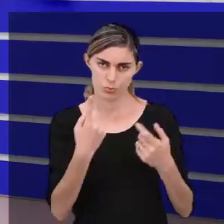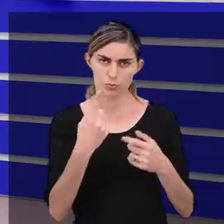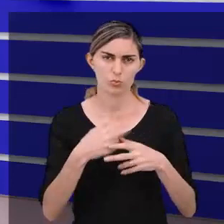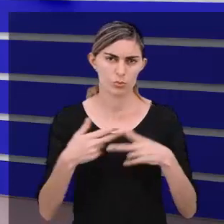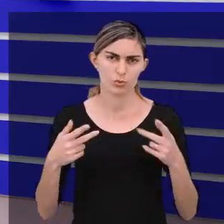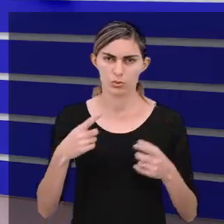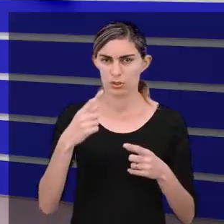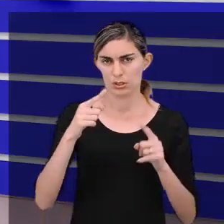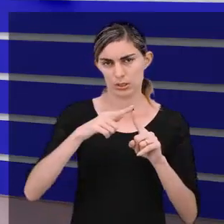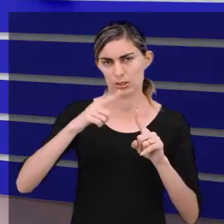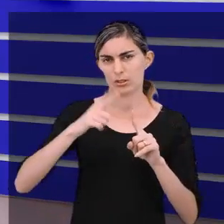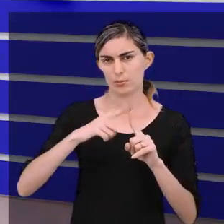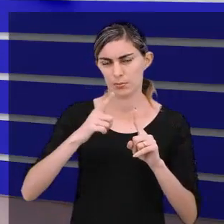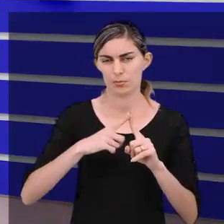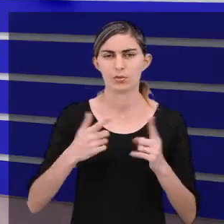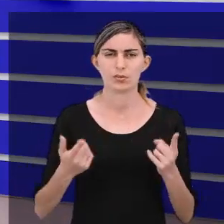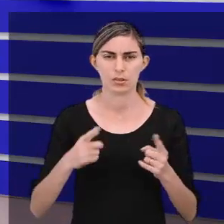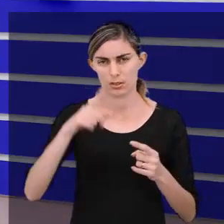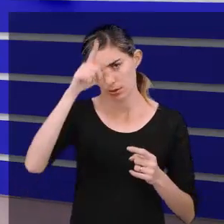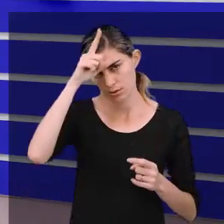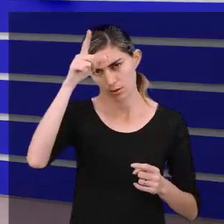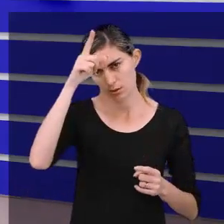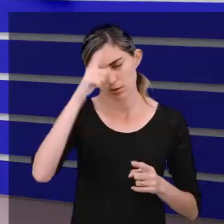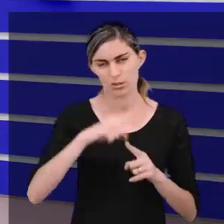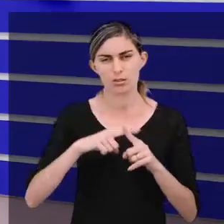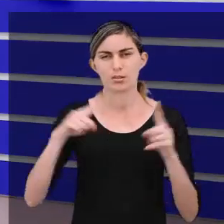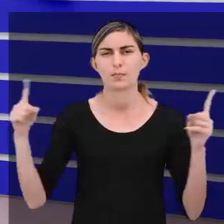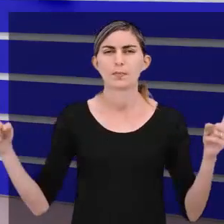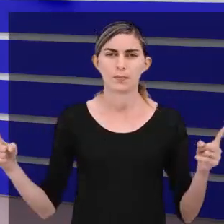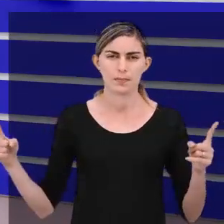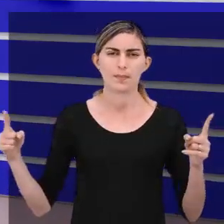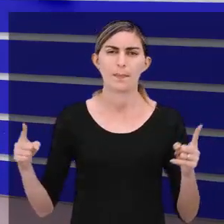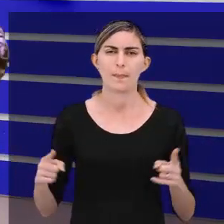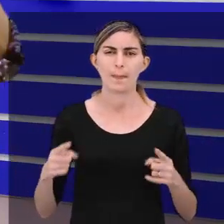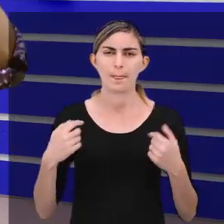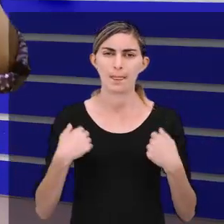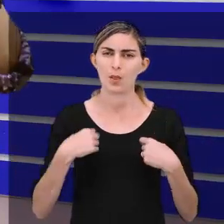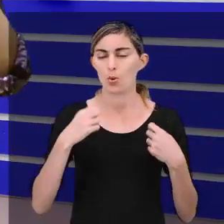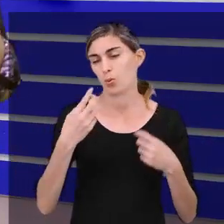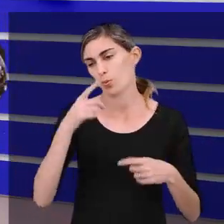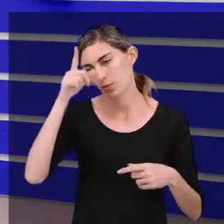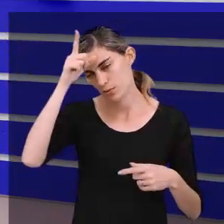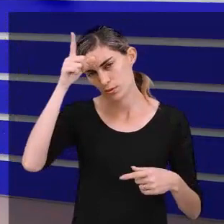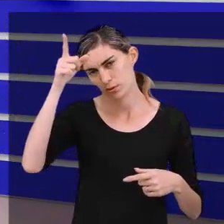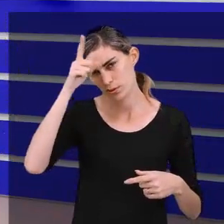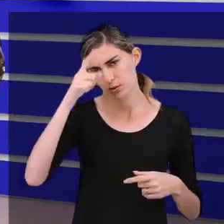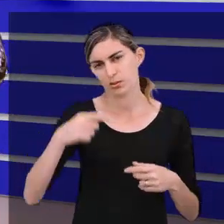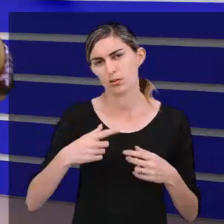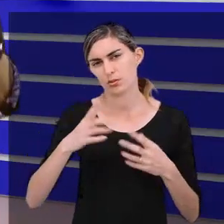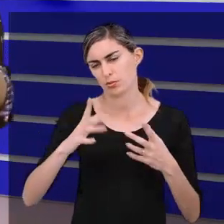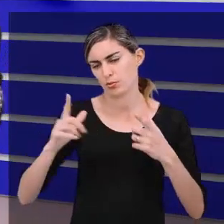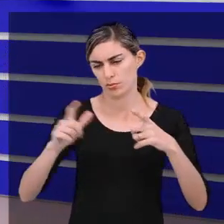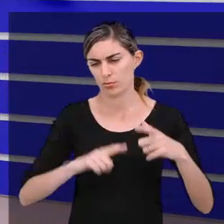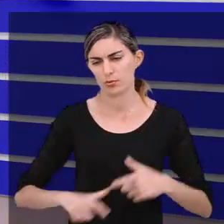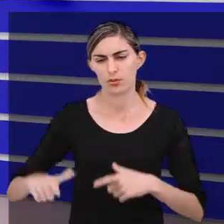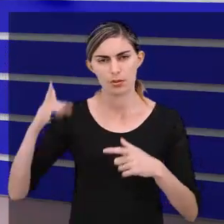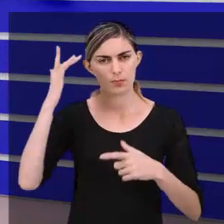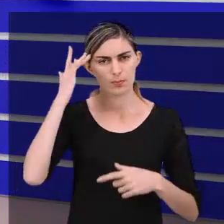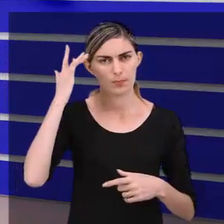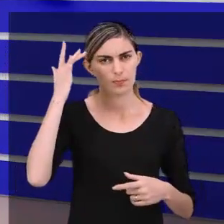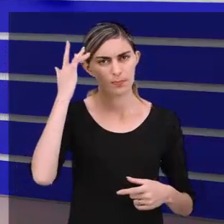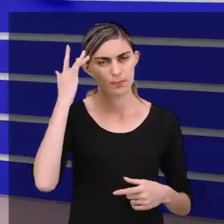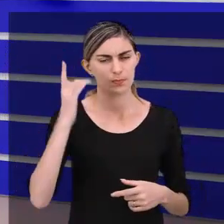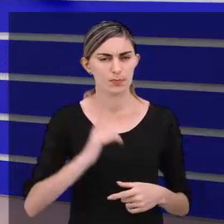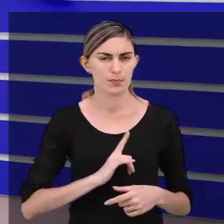dos estilos, uma das lideranças que é mais considerada como a liderança para ambientes maduros, onde